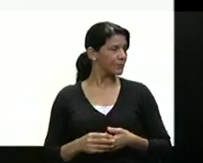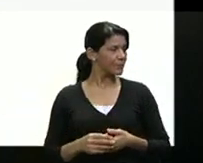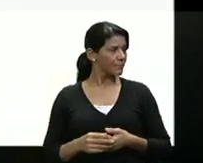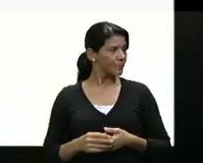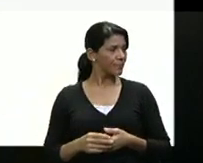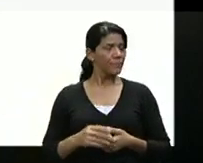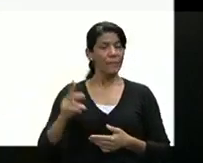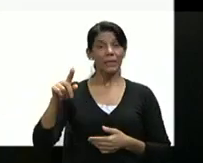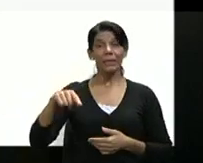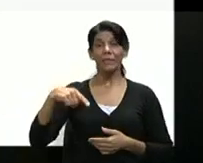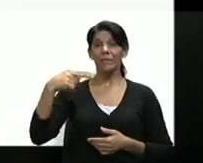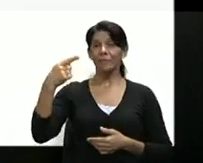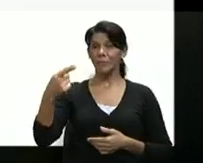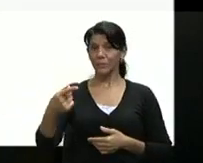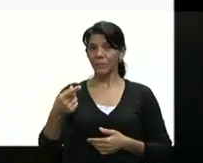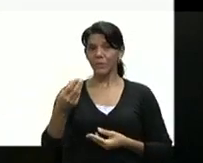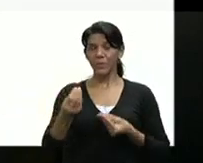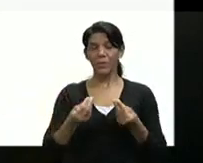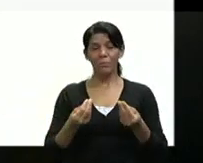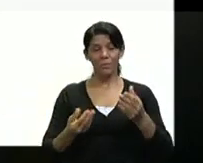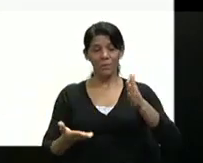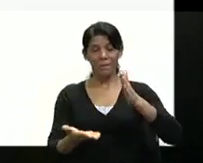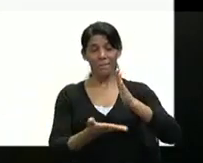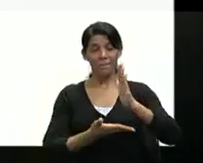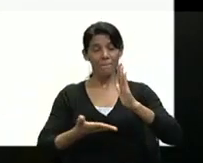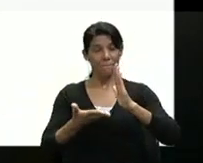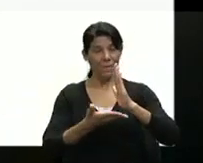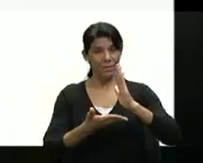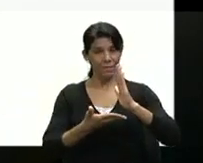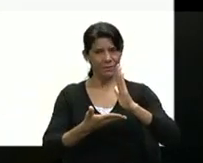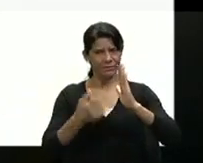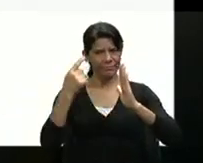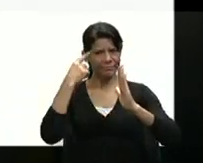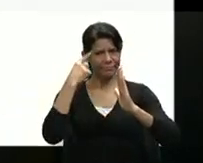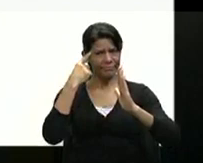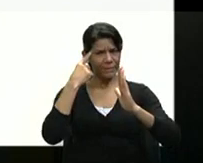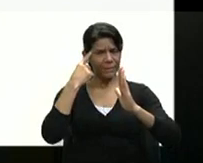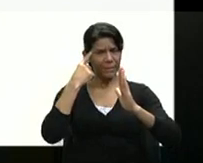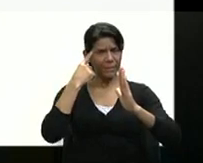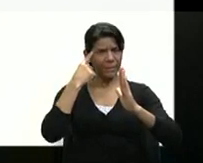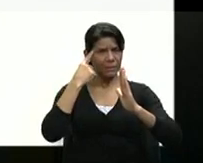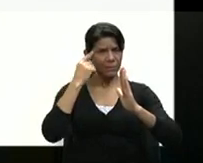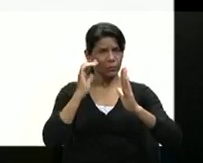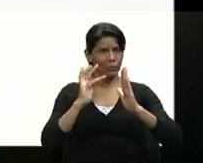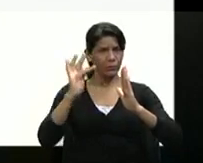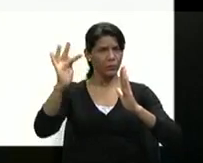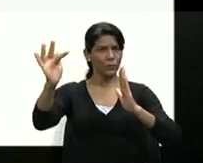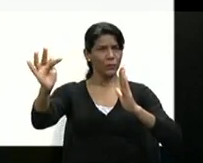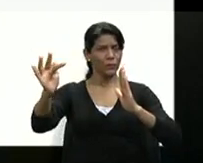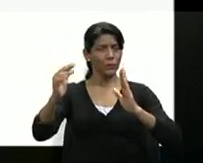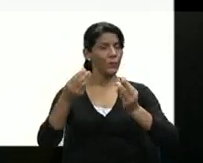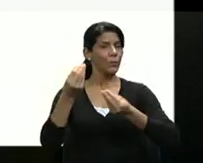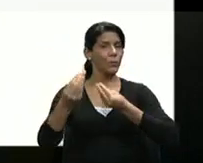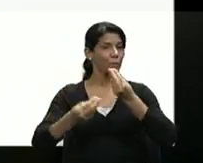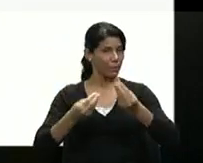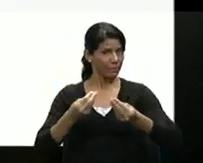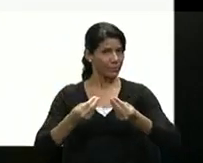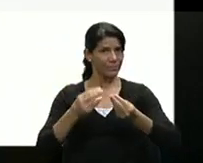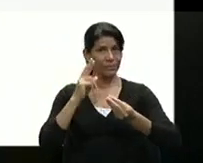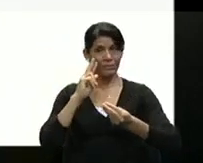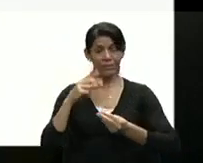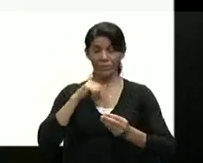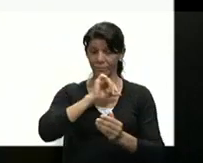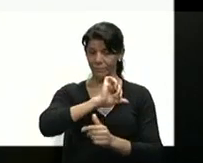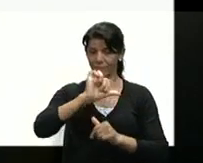e depois como essa base é esperada para o futuro nessa área rachurada. Então, nós temos